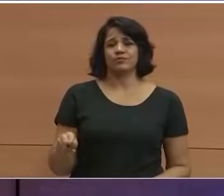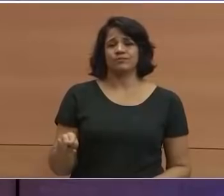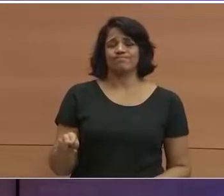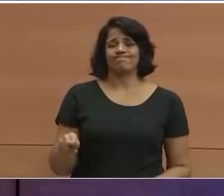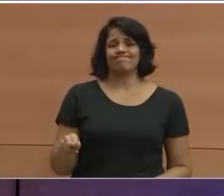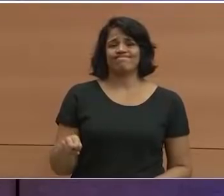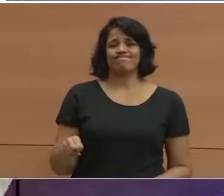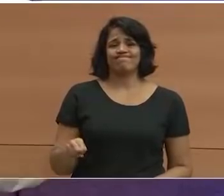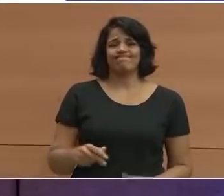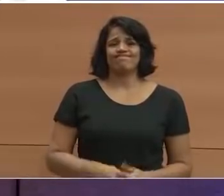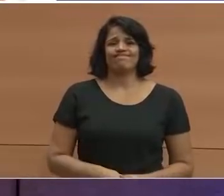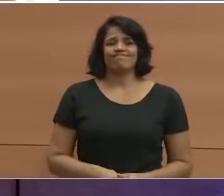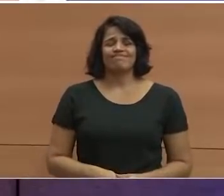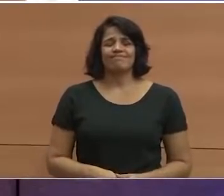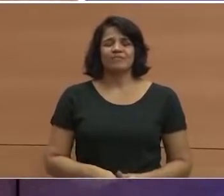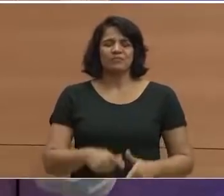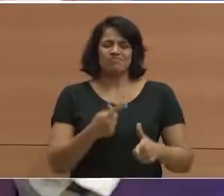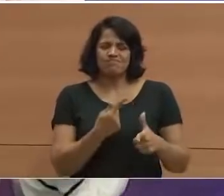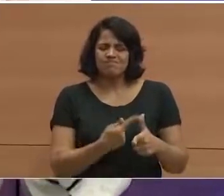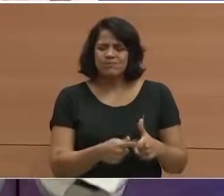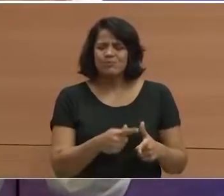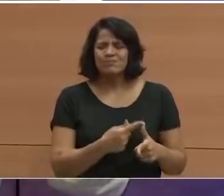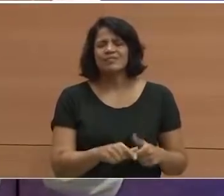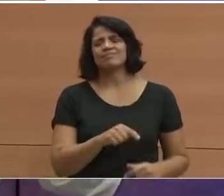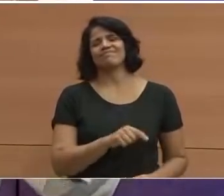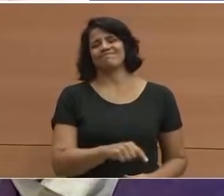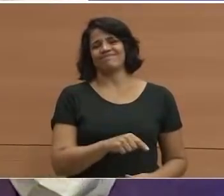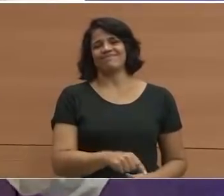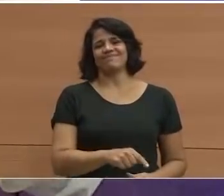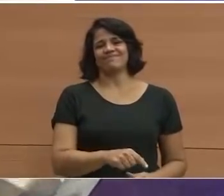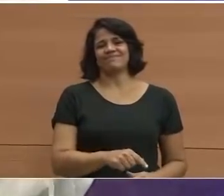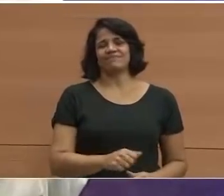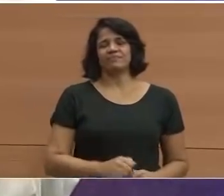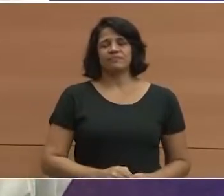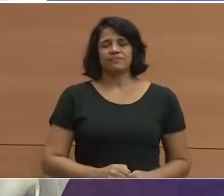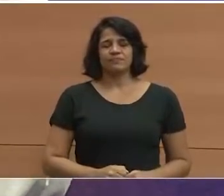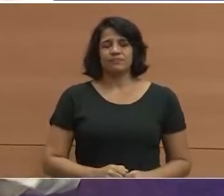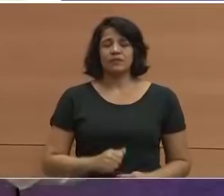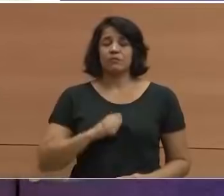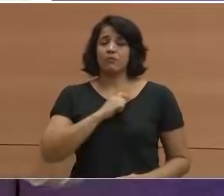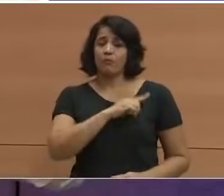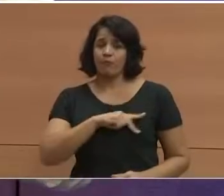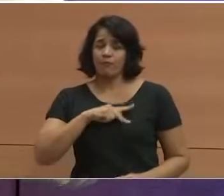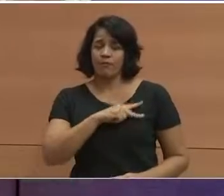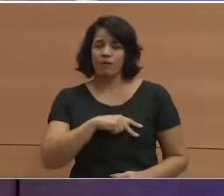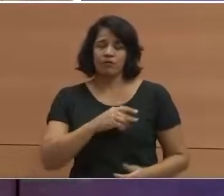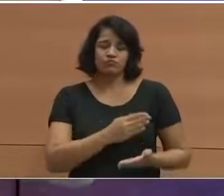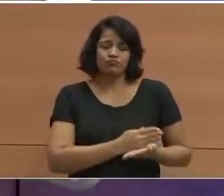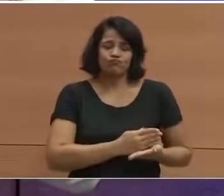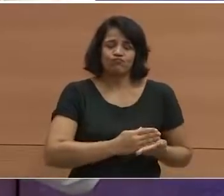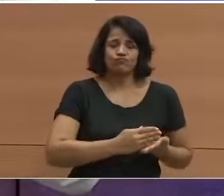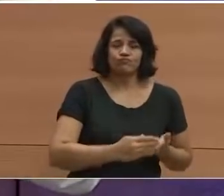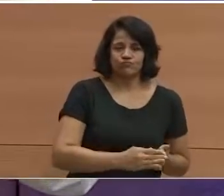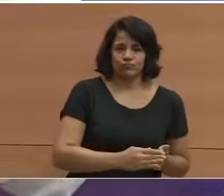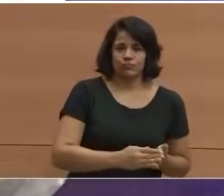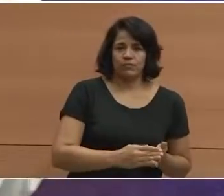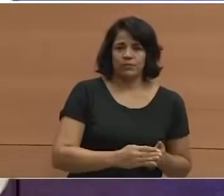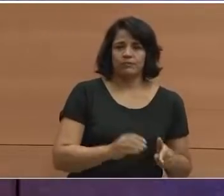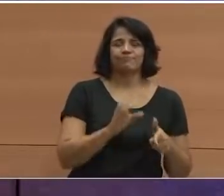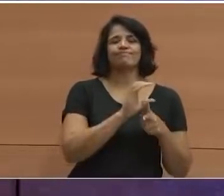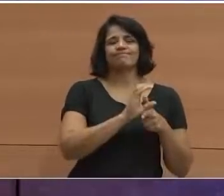muito dano. Paulo, no começo da 1 Coríntios, ele não quis ser